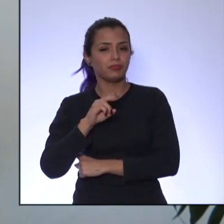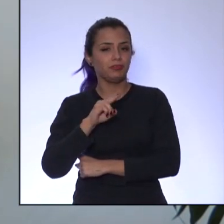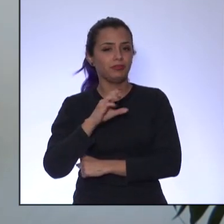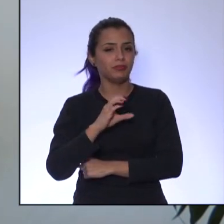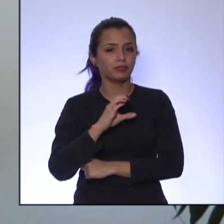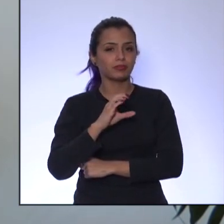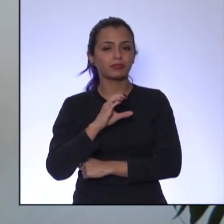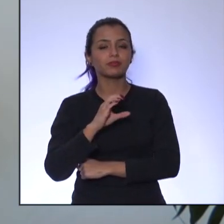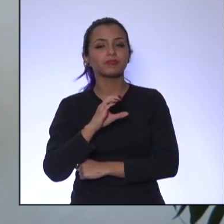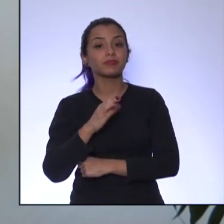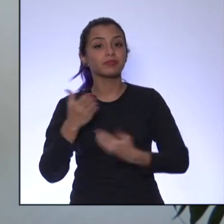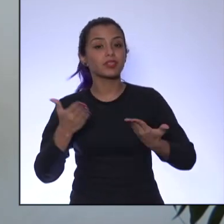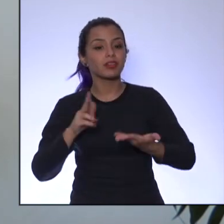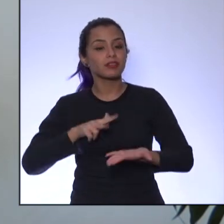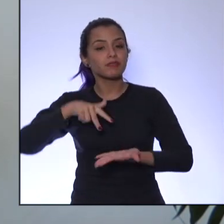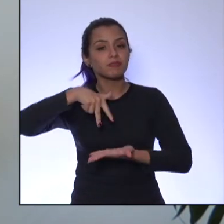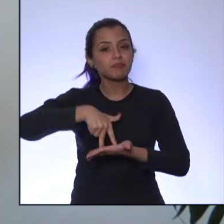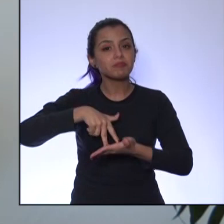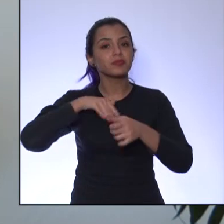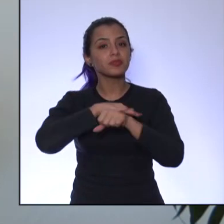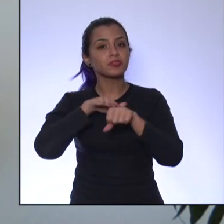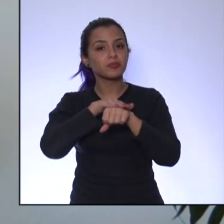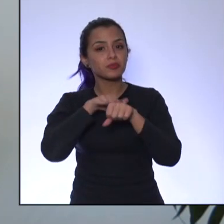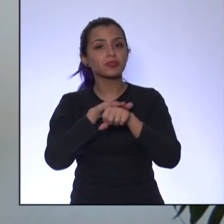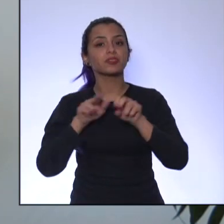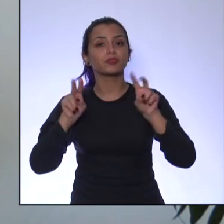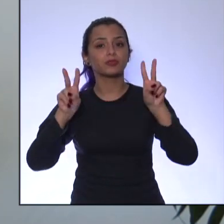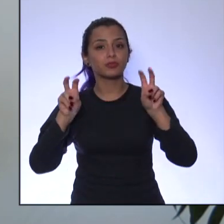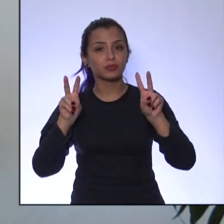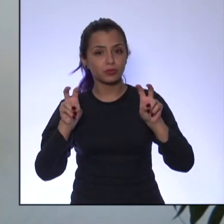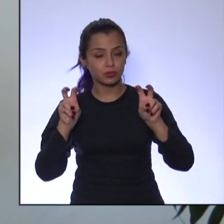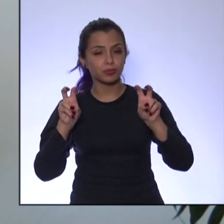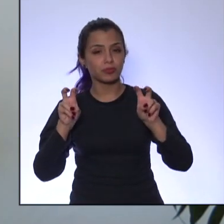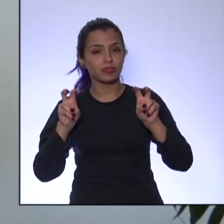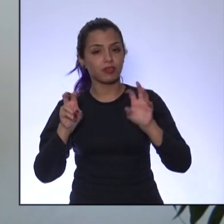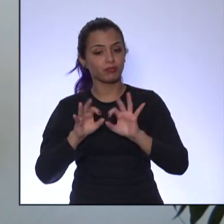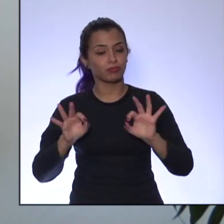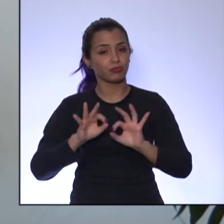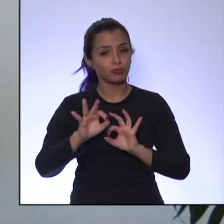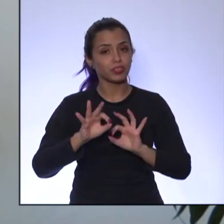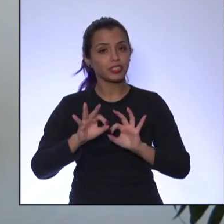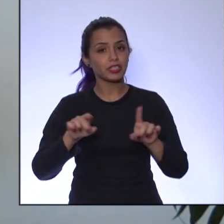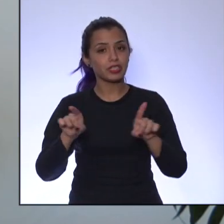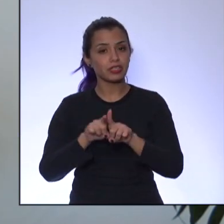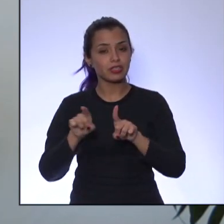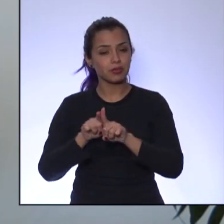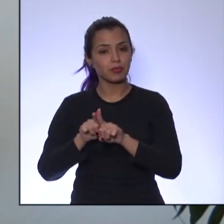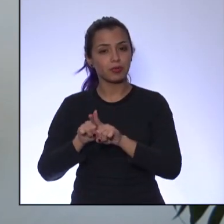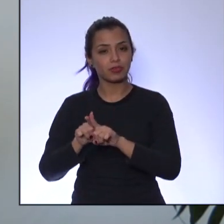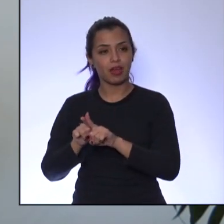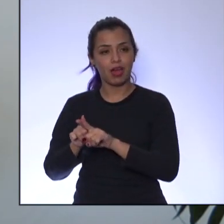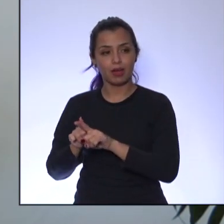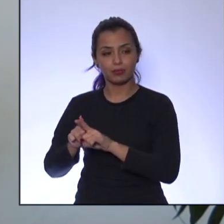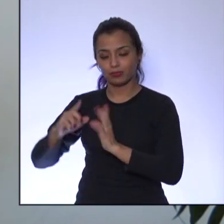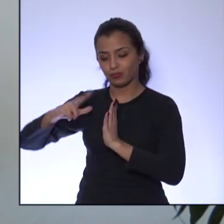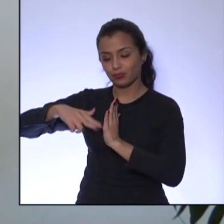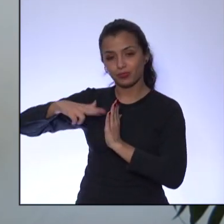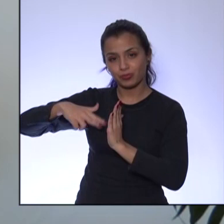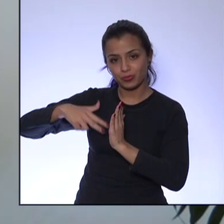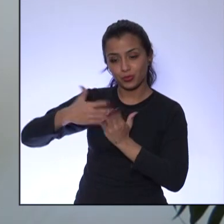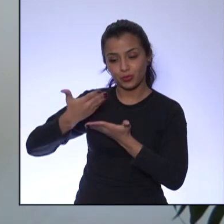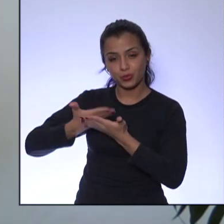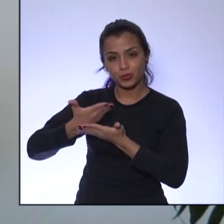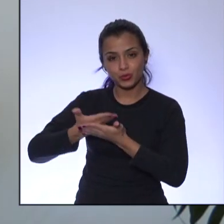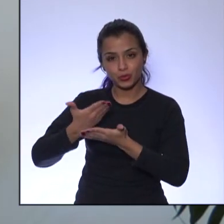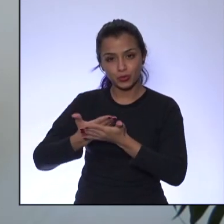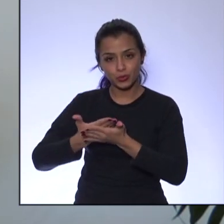aqui para conversarmos sobre as contribuições da geografia e da cartografia para o estudo sobre a formação